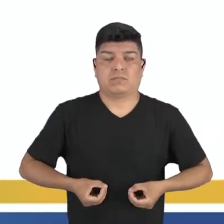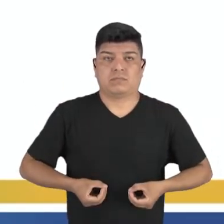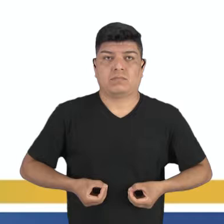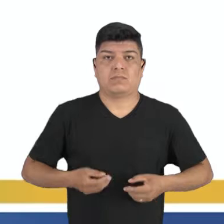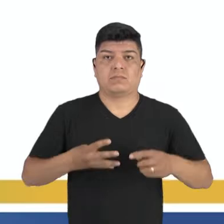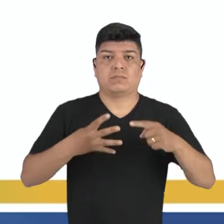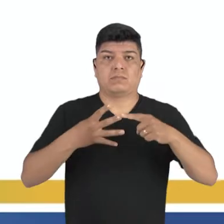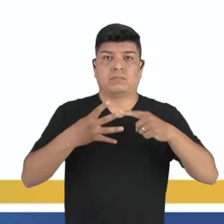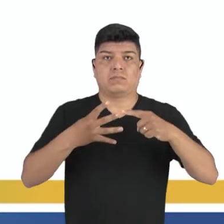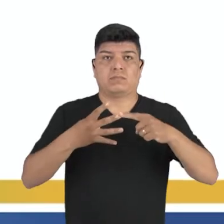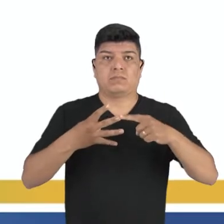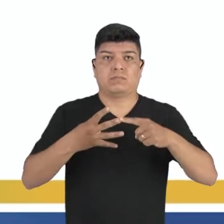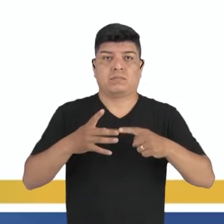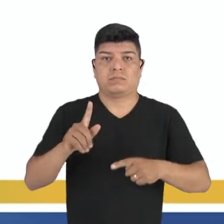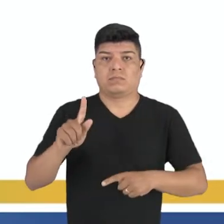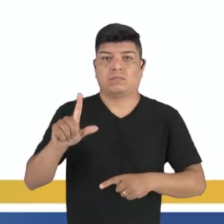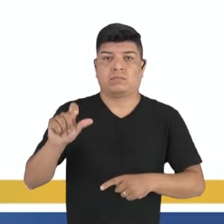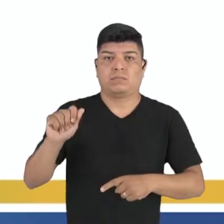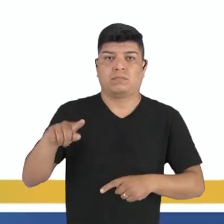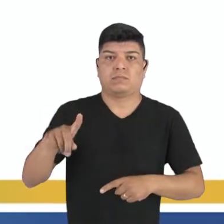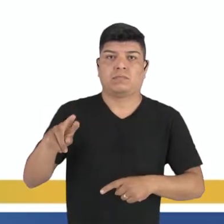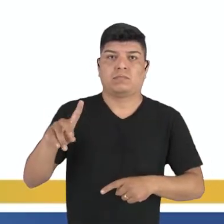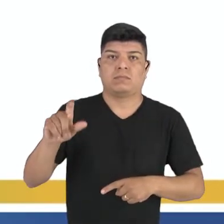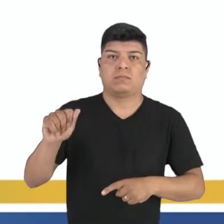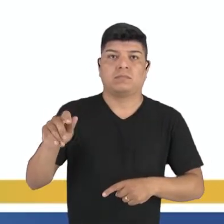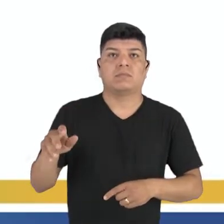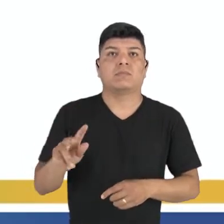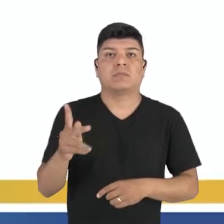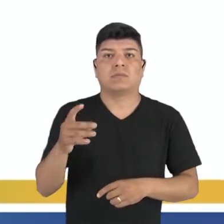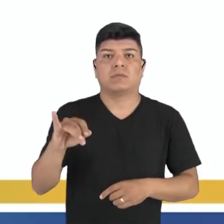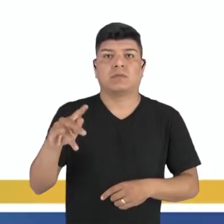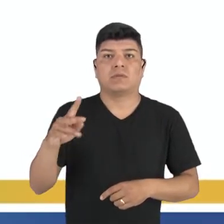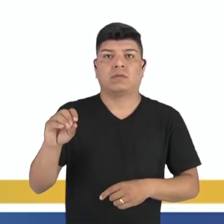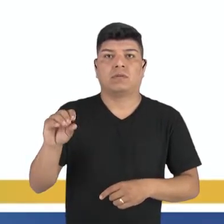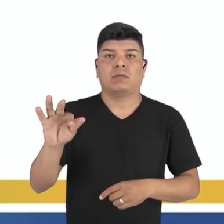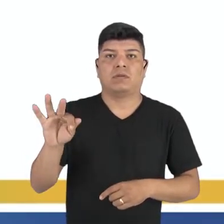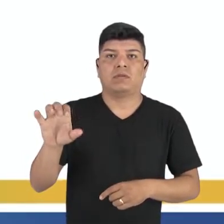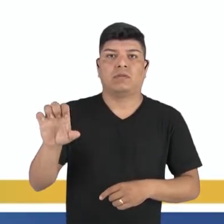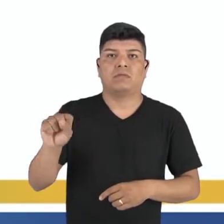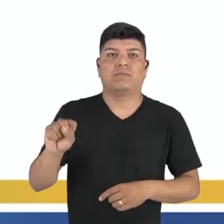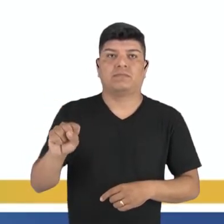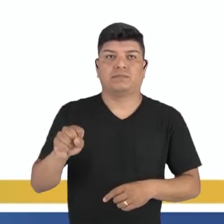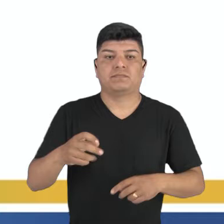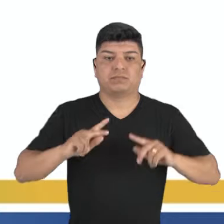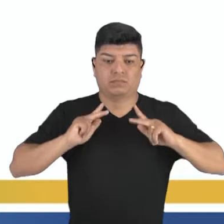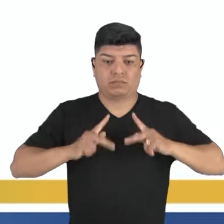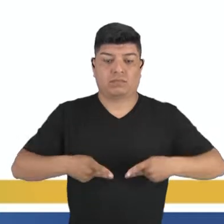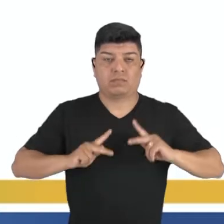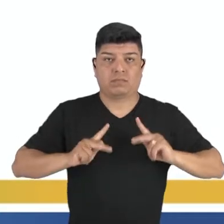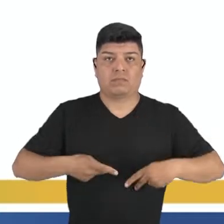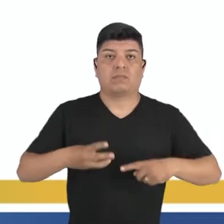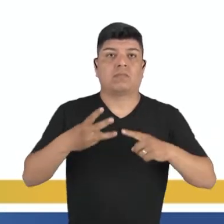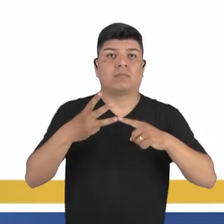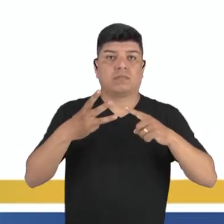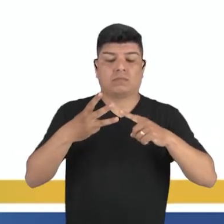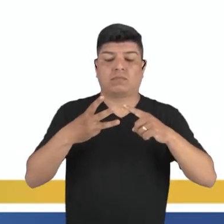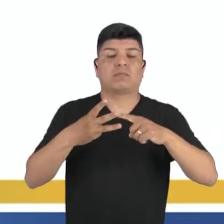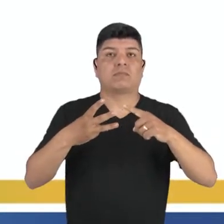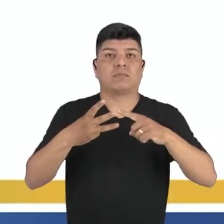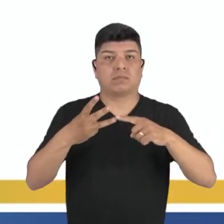O outro é a glândula mestre, a hipófise. O outro são os hormônios estradiol e